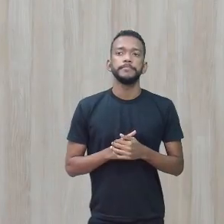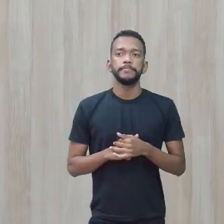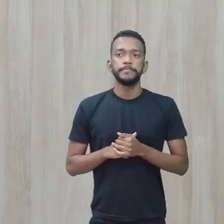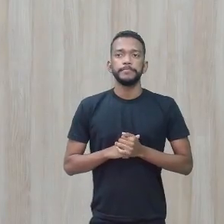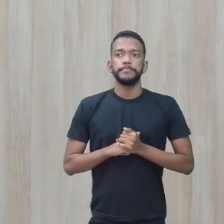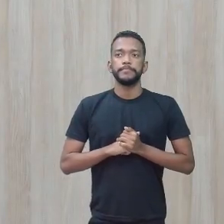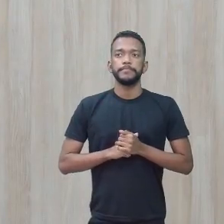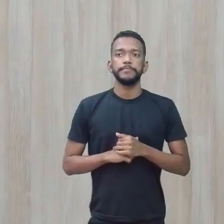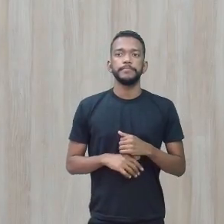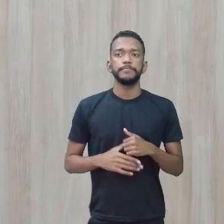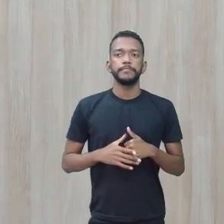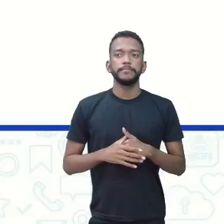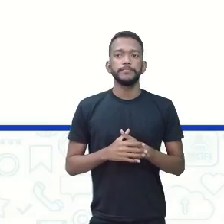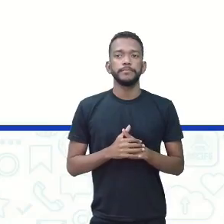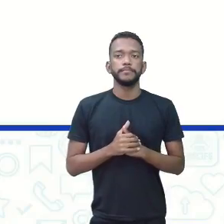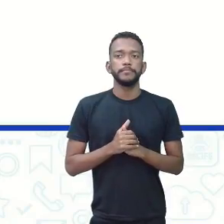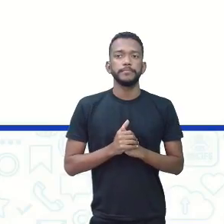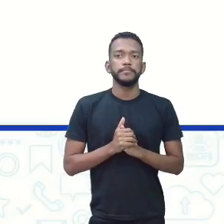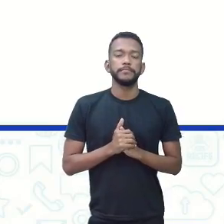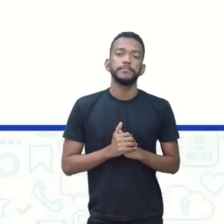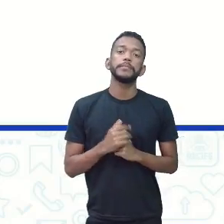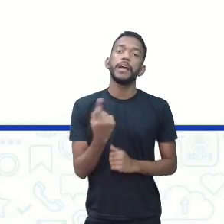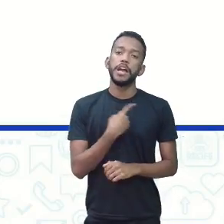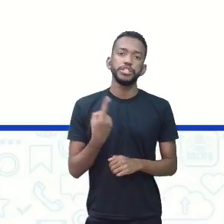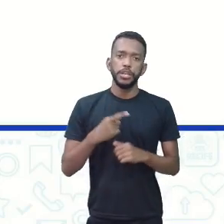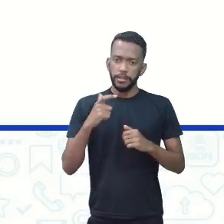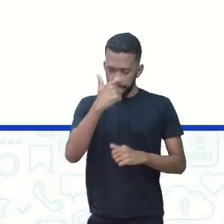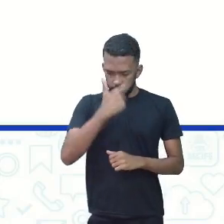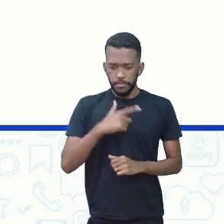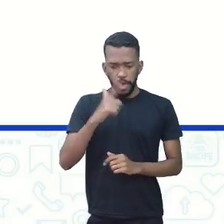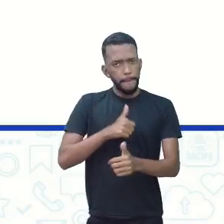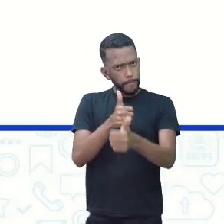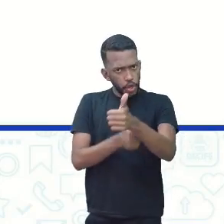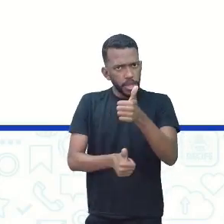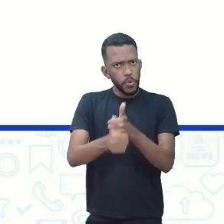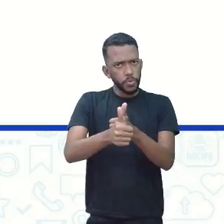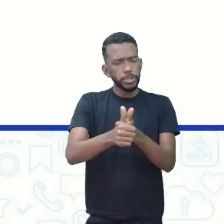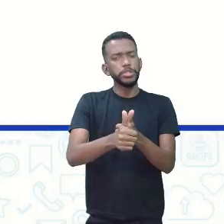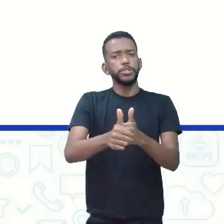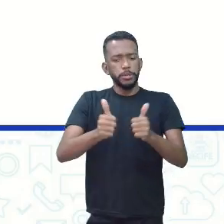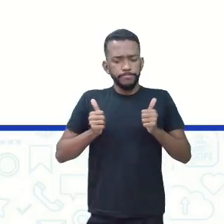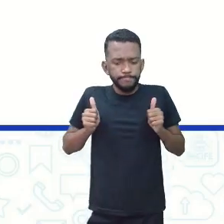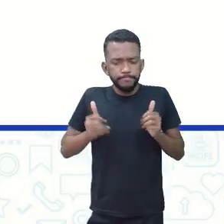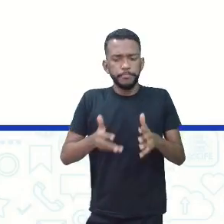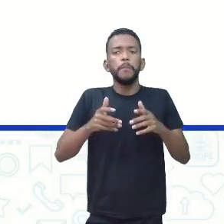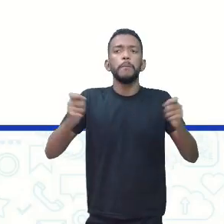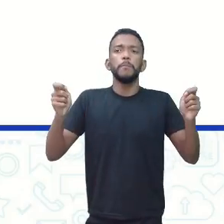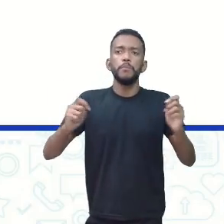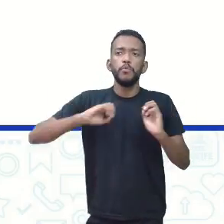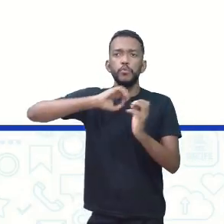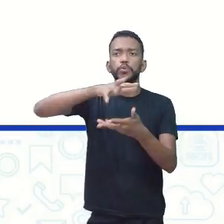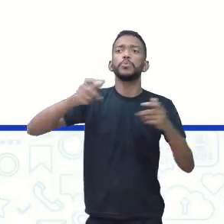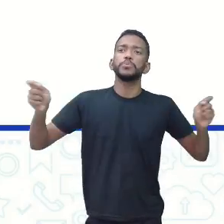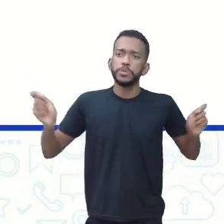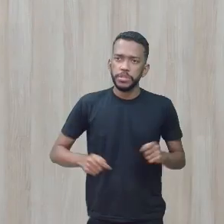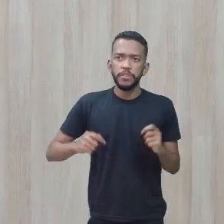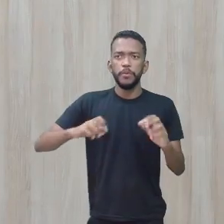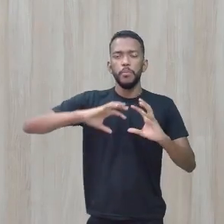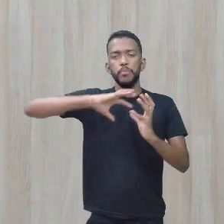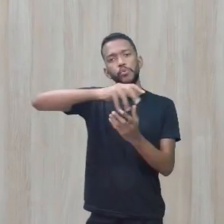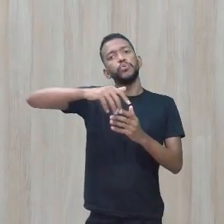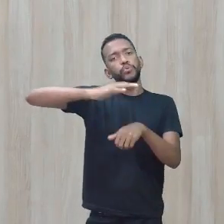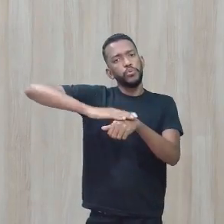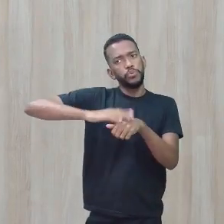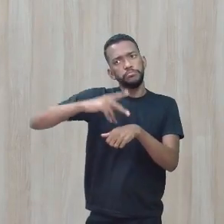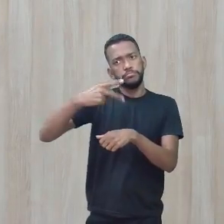E a gente é protagonista, né, desse mundo possível, desse mundo autossustentável,